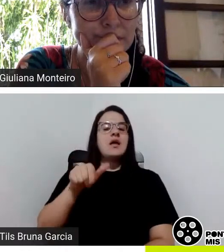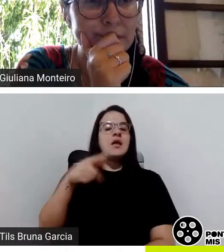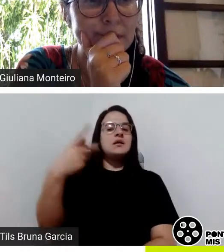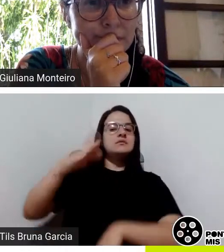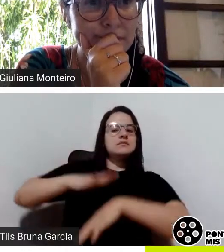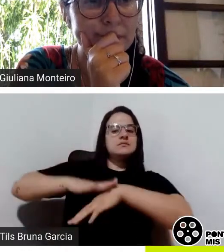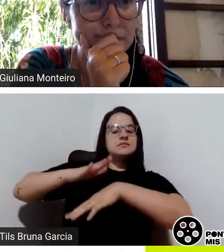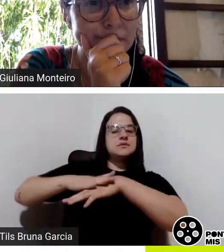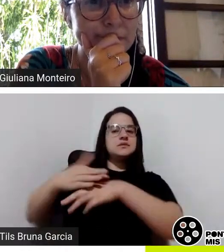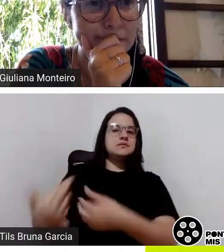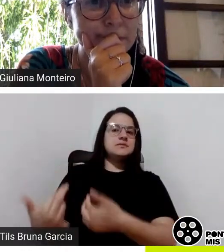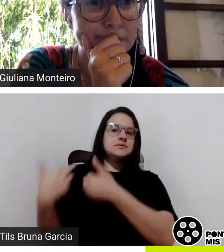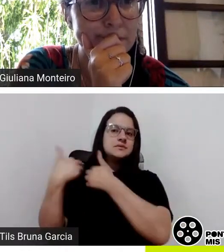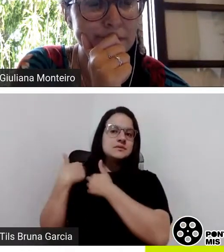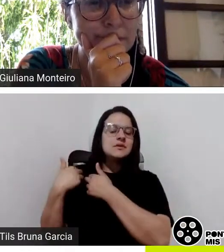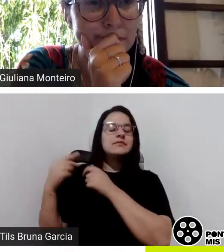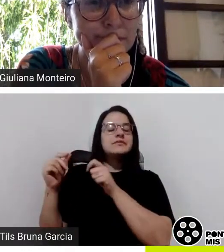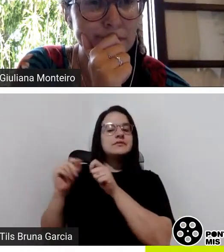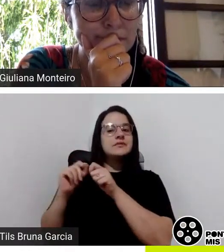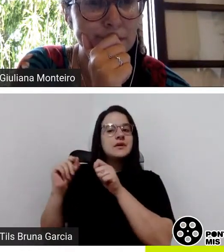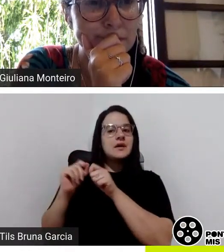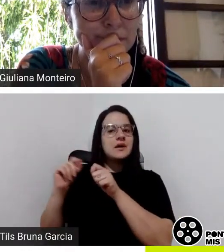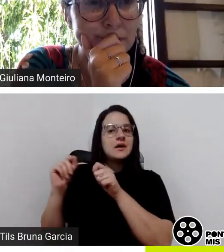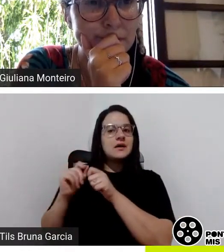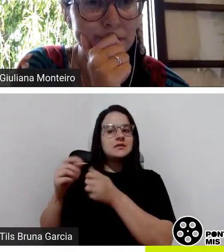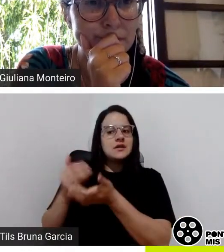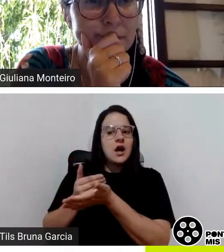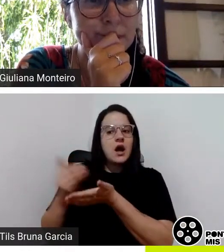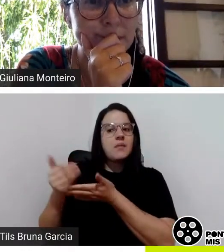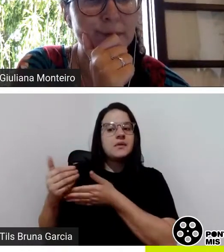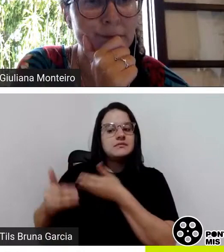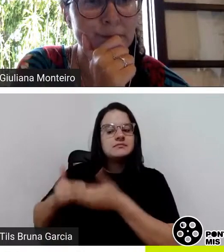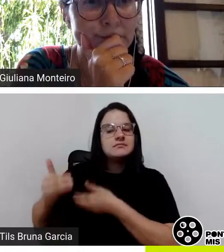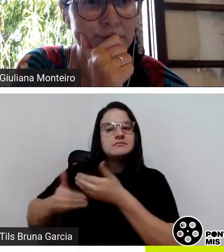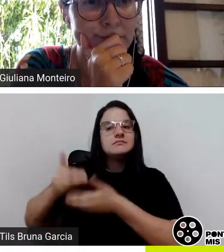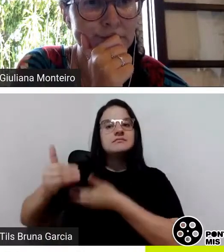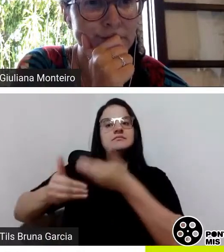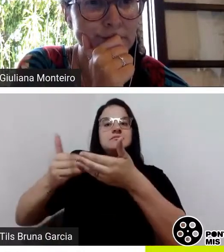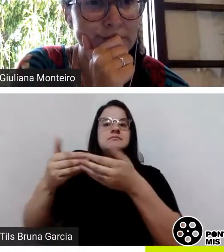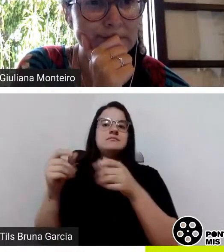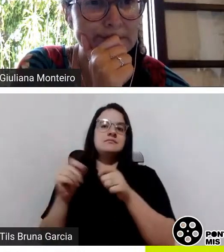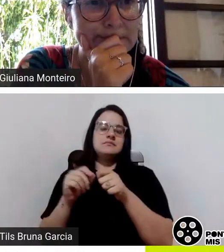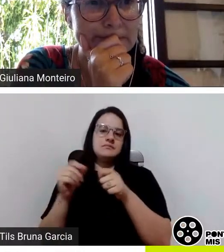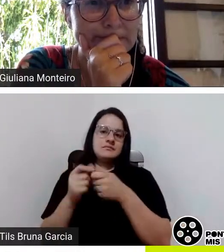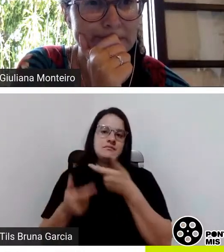costurável, e os cristãos começaram a costurar aquilo e fazer livro, e fazer que surgiu o livro.